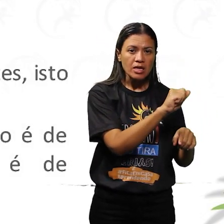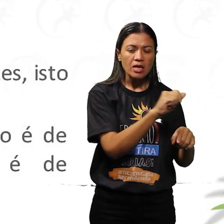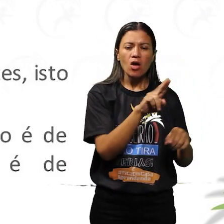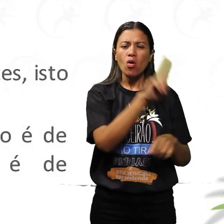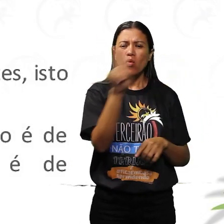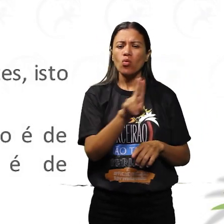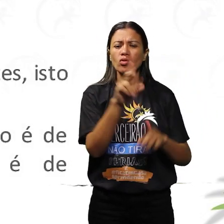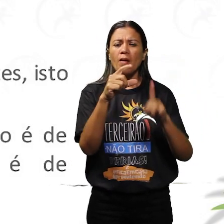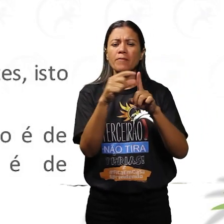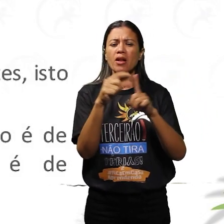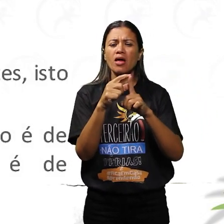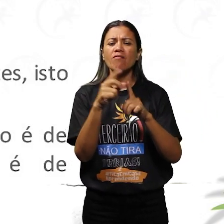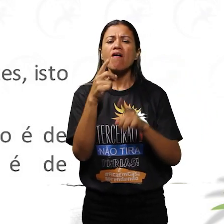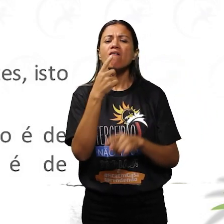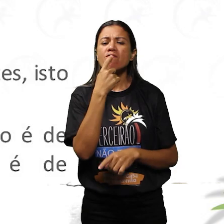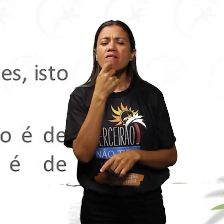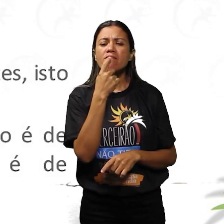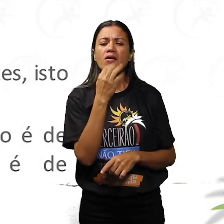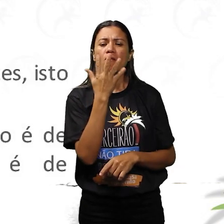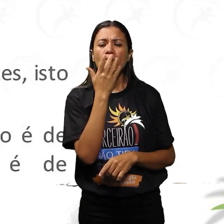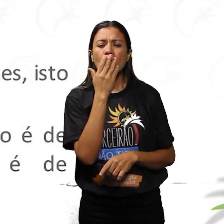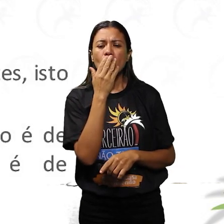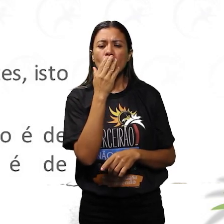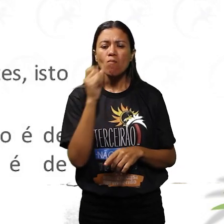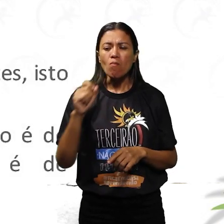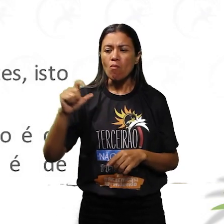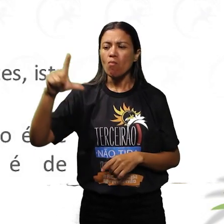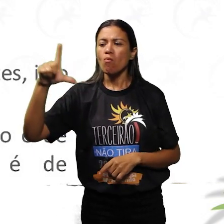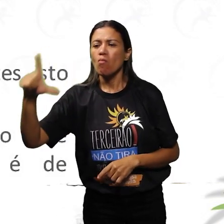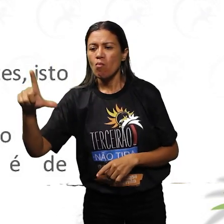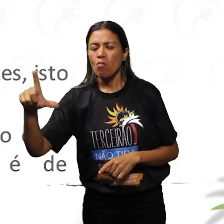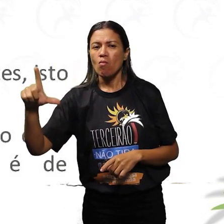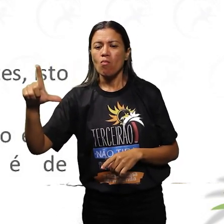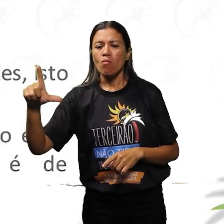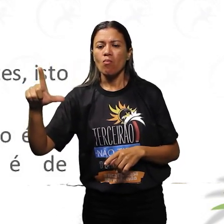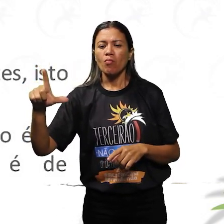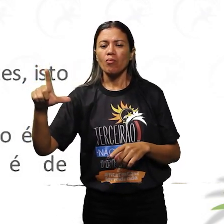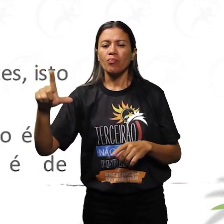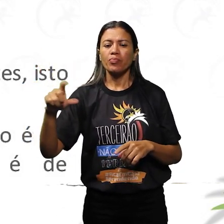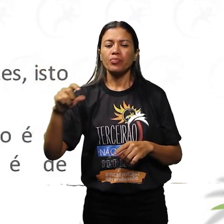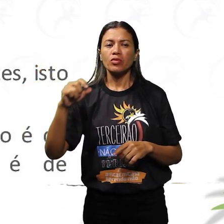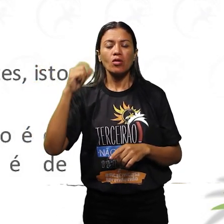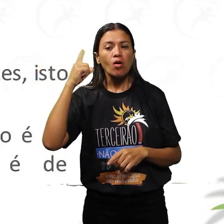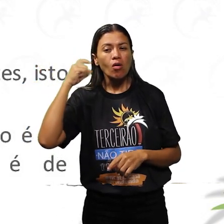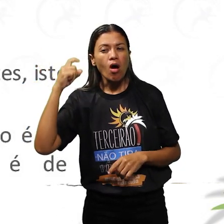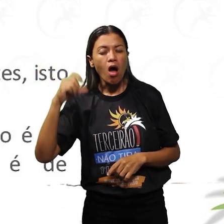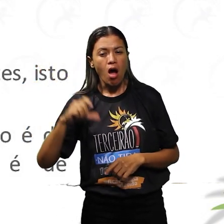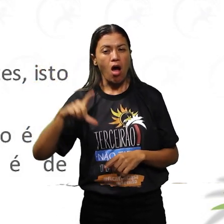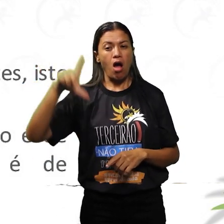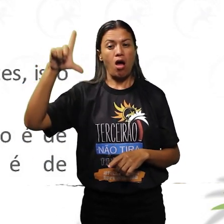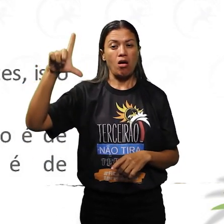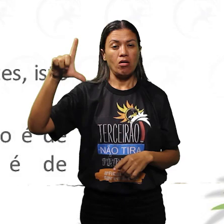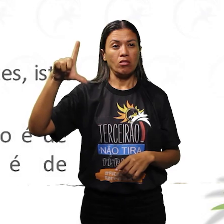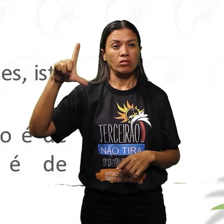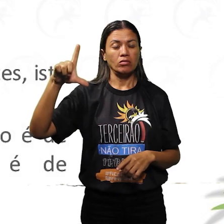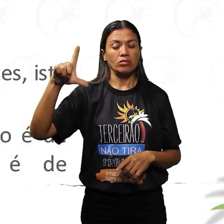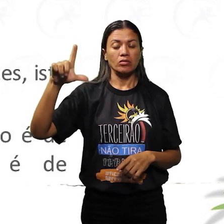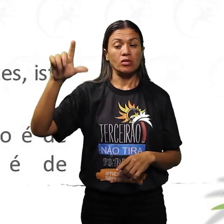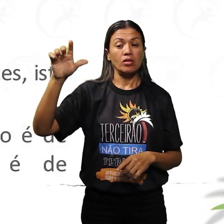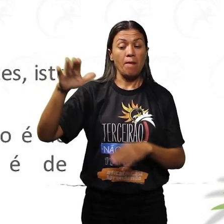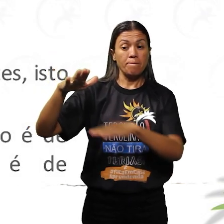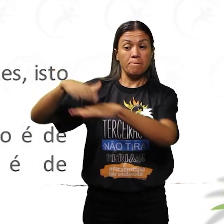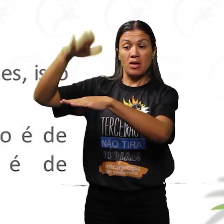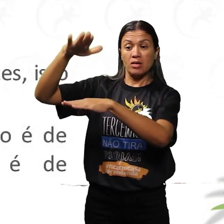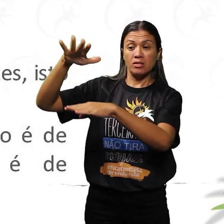ó. Som alto, frequência maior, som agudo. Olha o termo, ó, som alto, alta